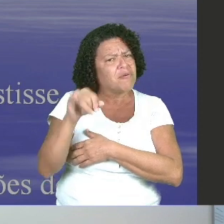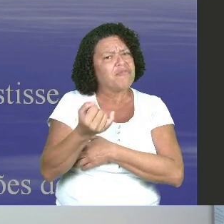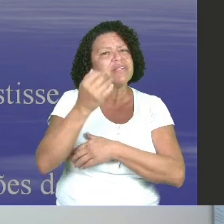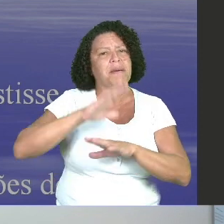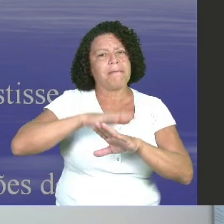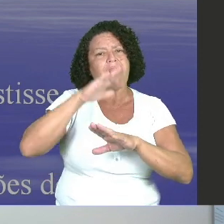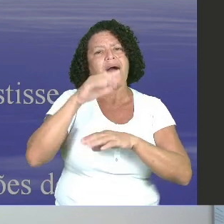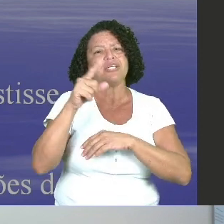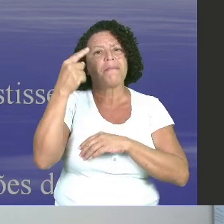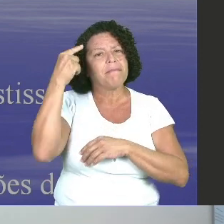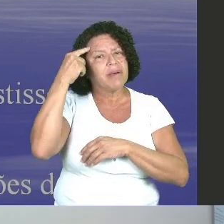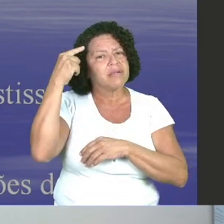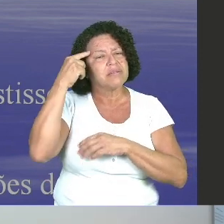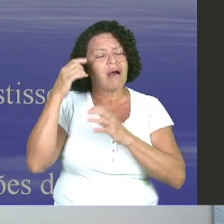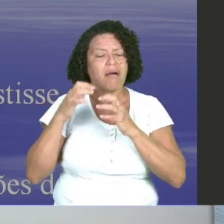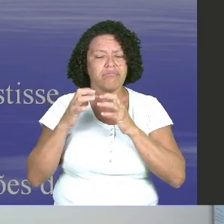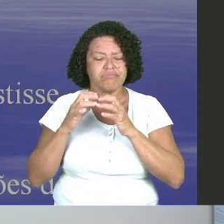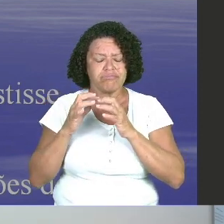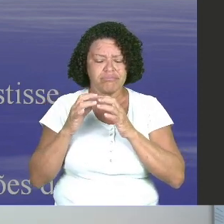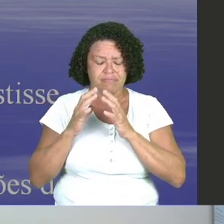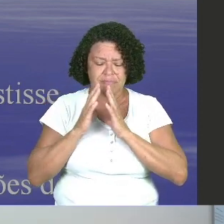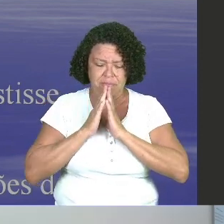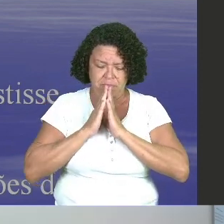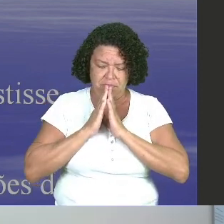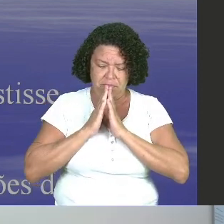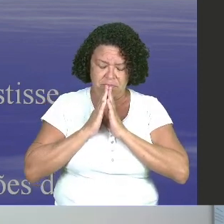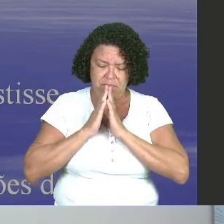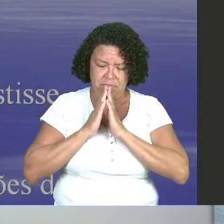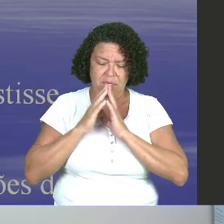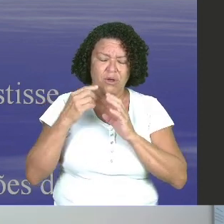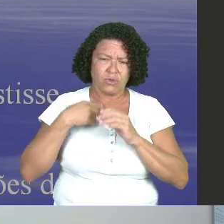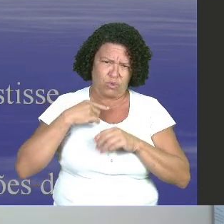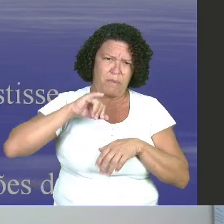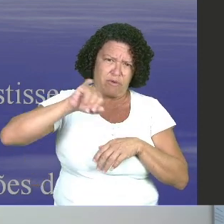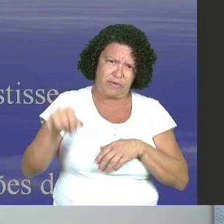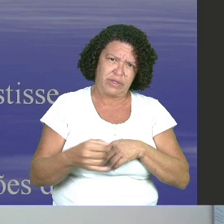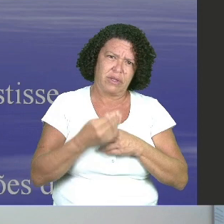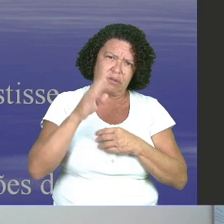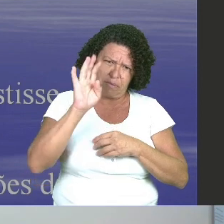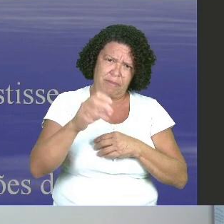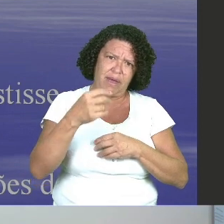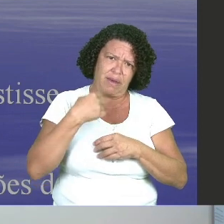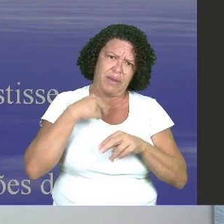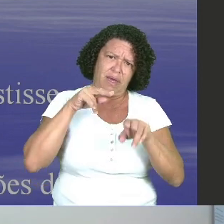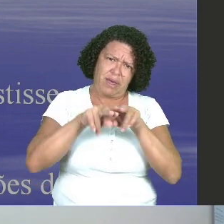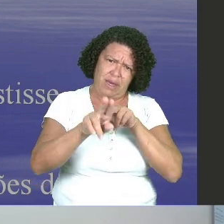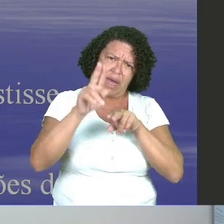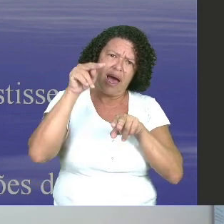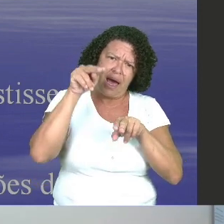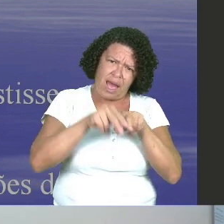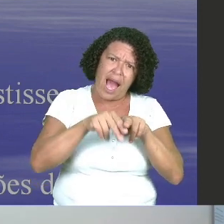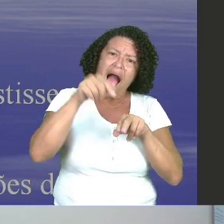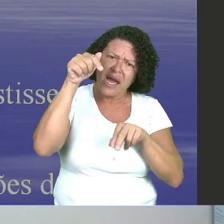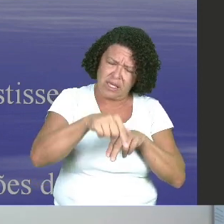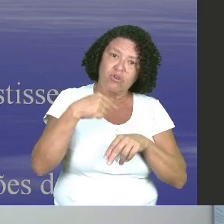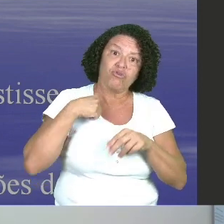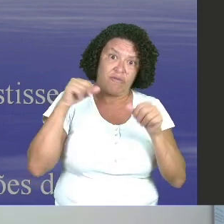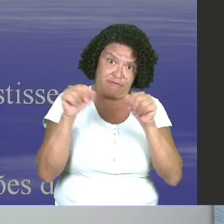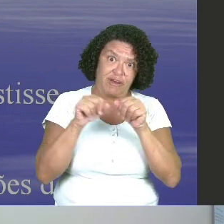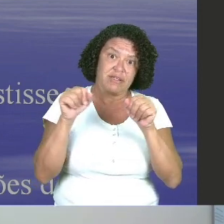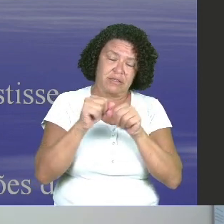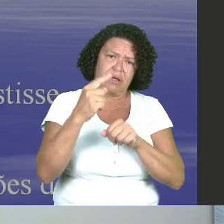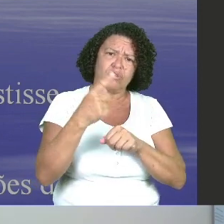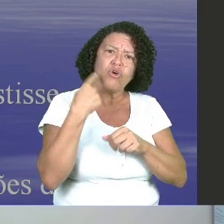para refletir. Estamos aproveitando bem a nossa reencarnação? Estamos fazendo o